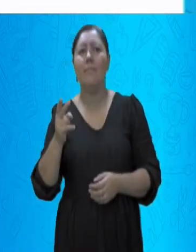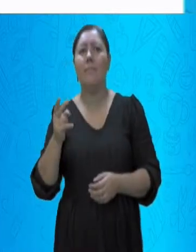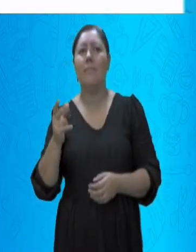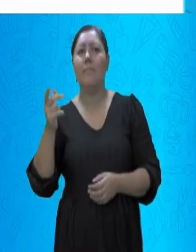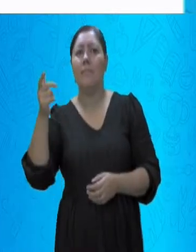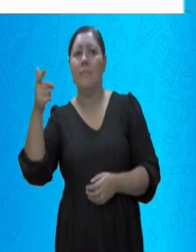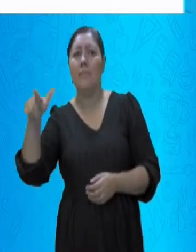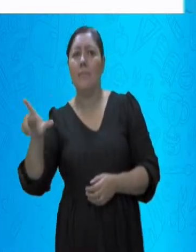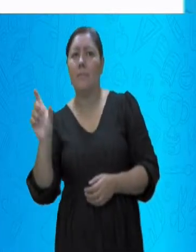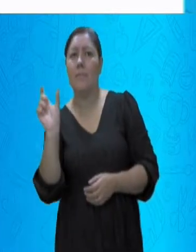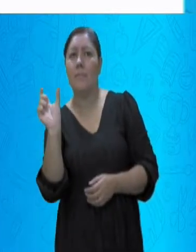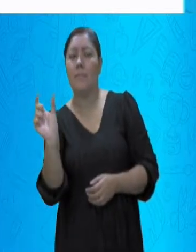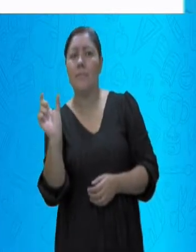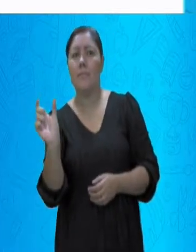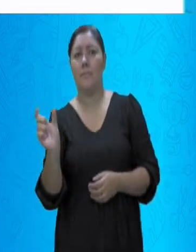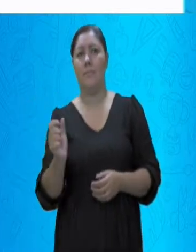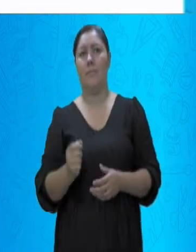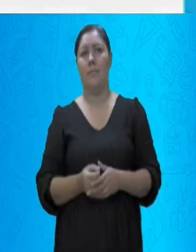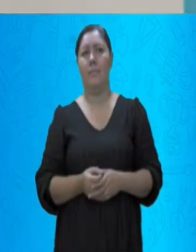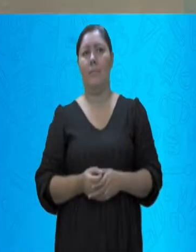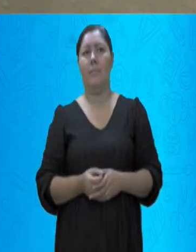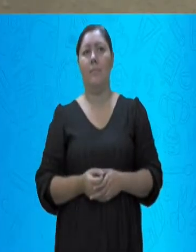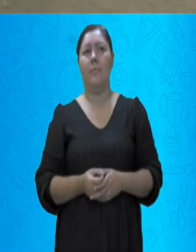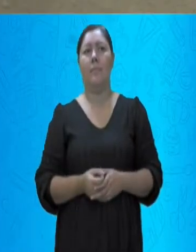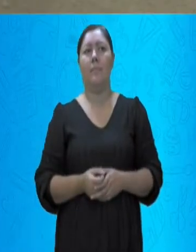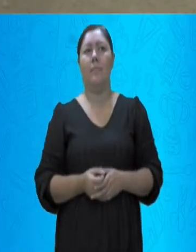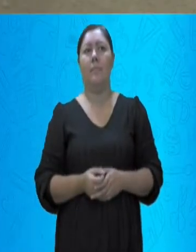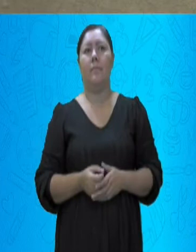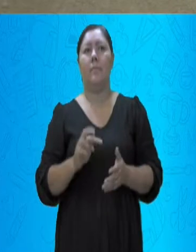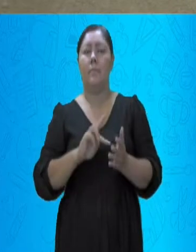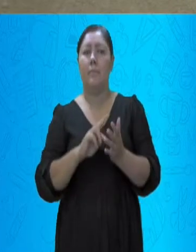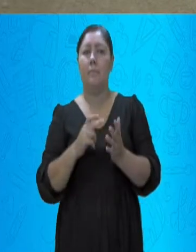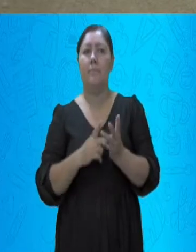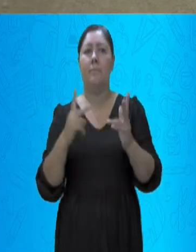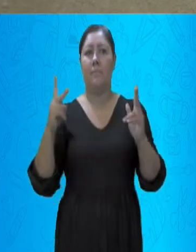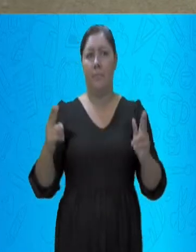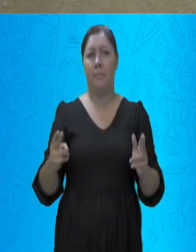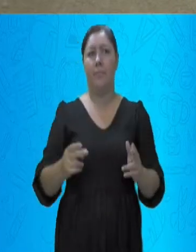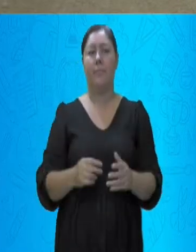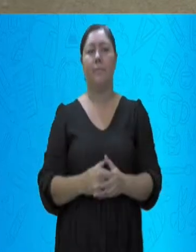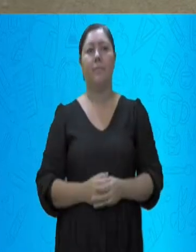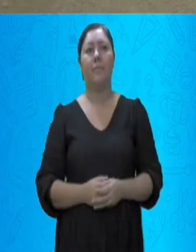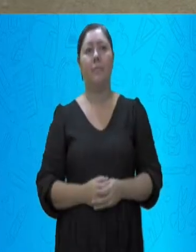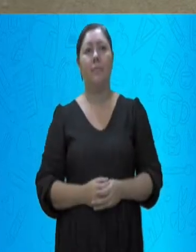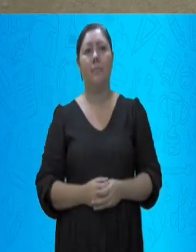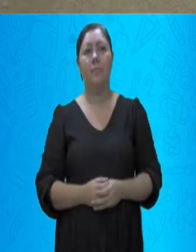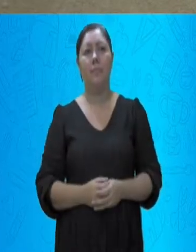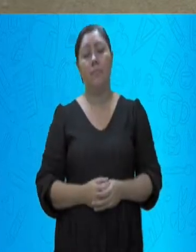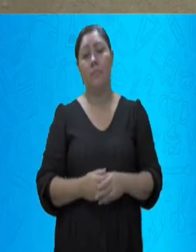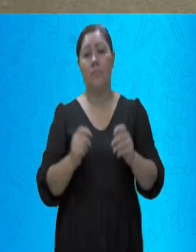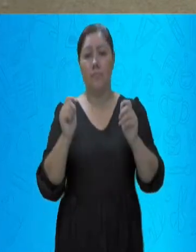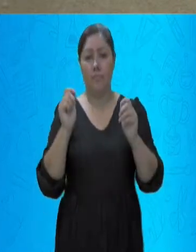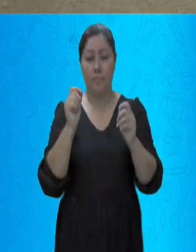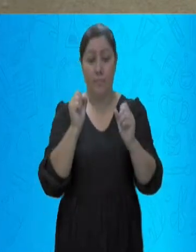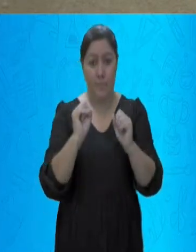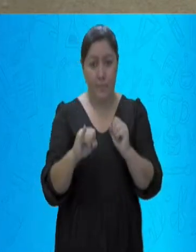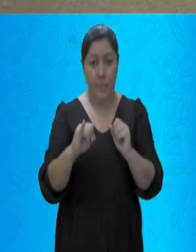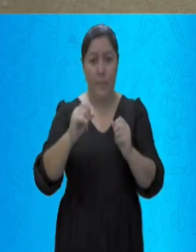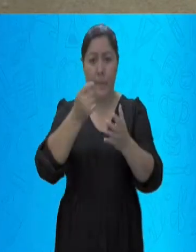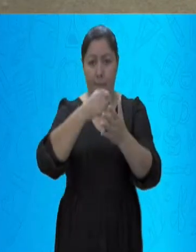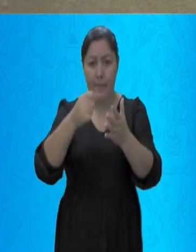Quando eu vou usar para construir uma frase, um texto, eu posso utilizar tanto uma quanto a outra. Eu